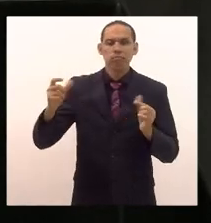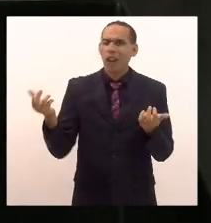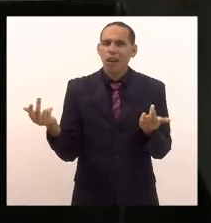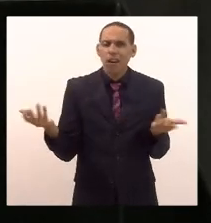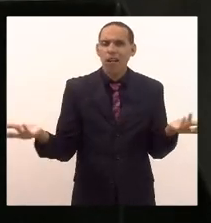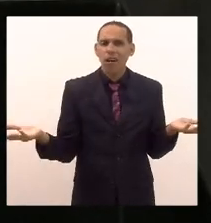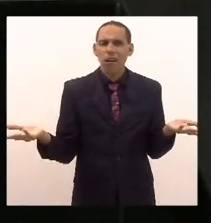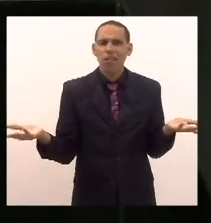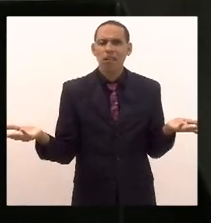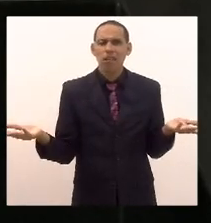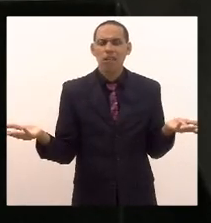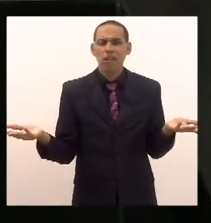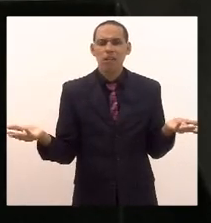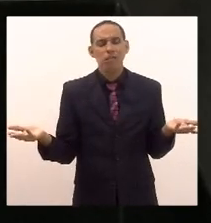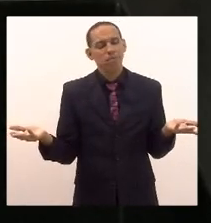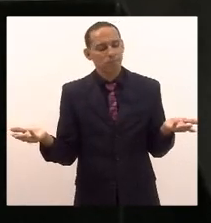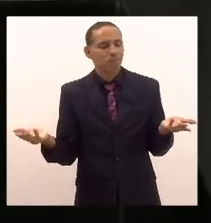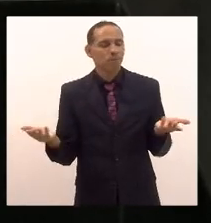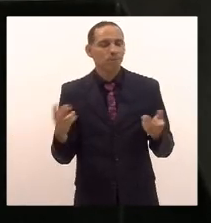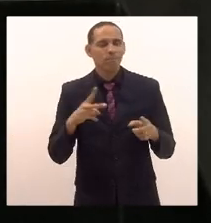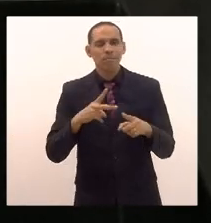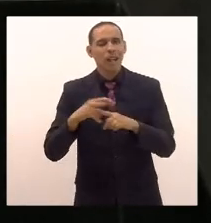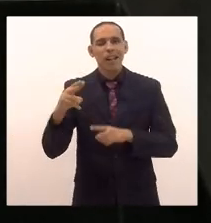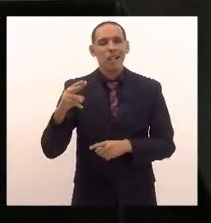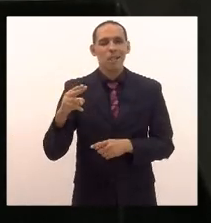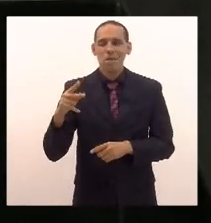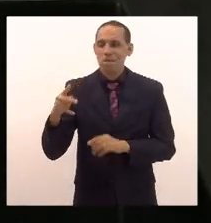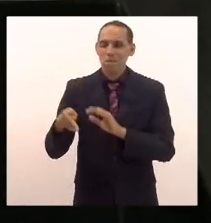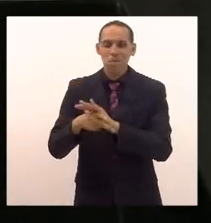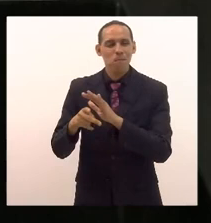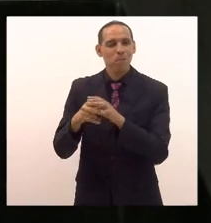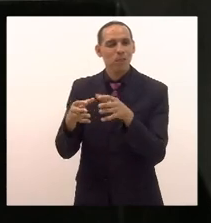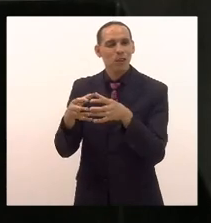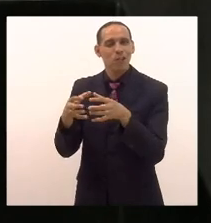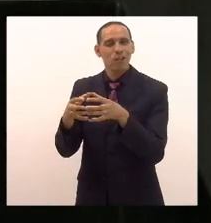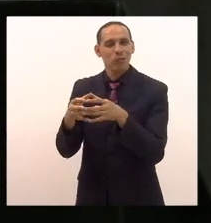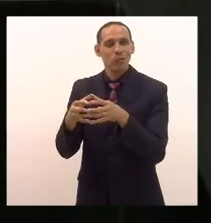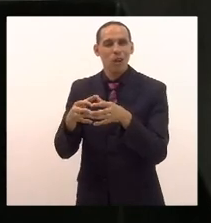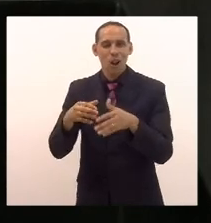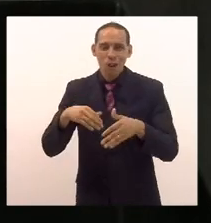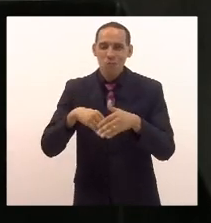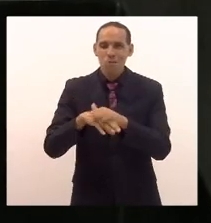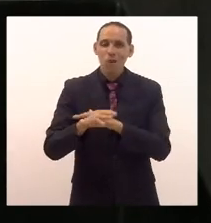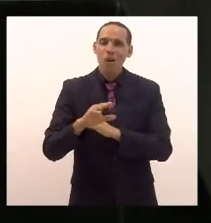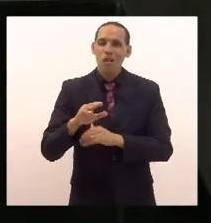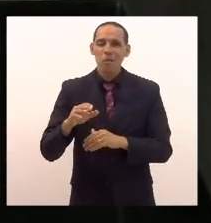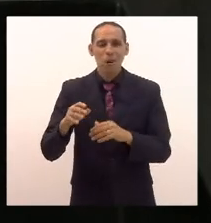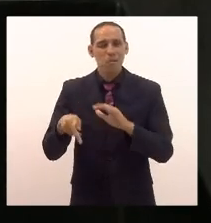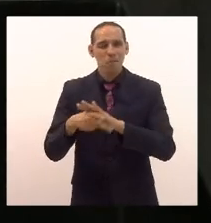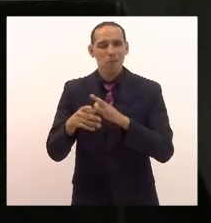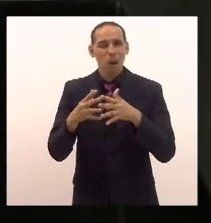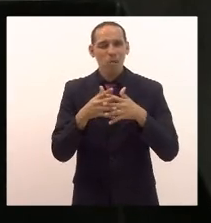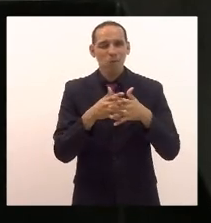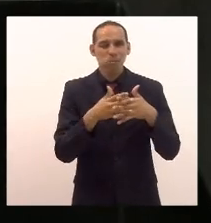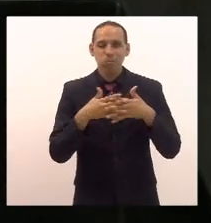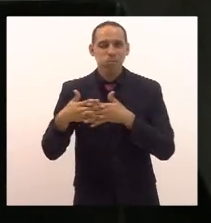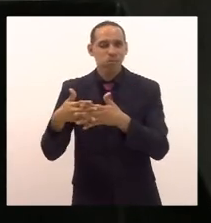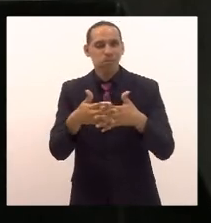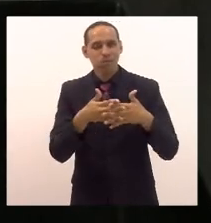função Então essa Conquista né da Seleção Feminina de Futebol dos Estados Unidos